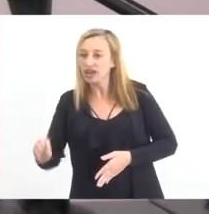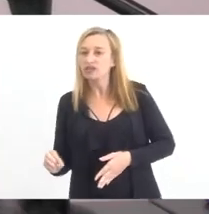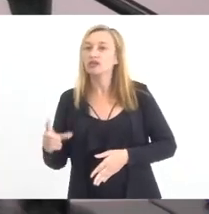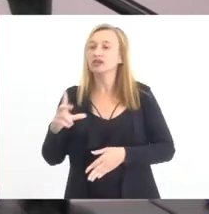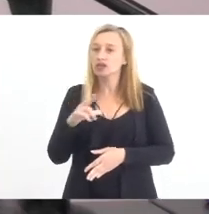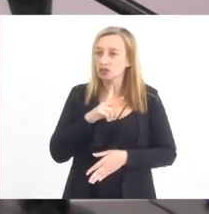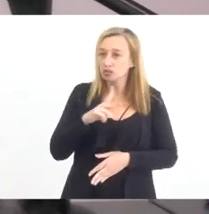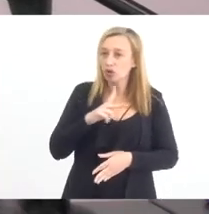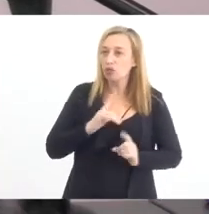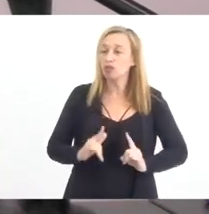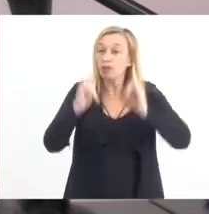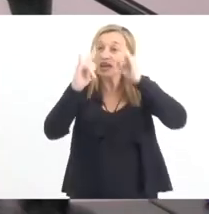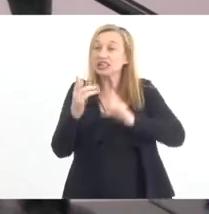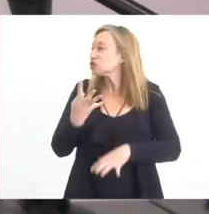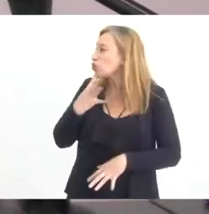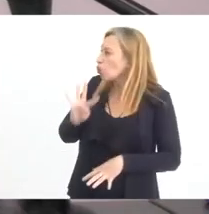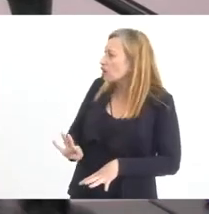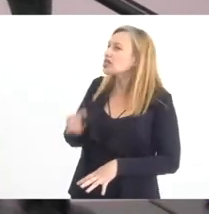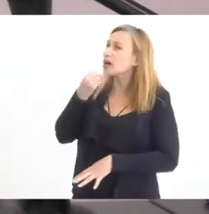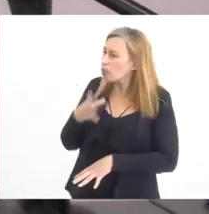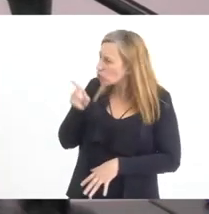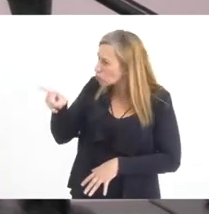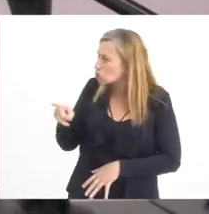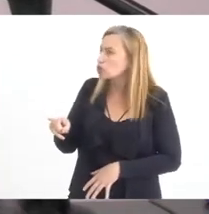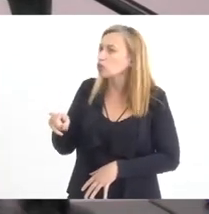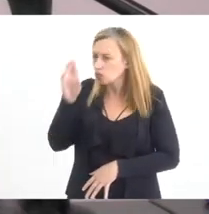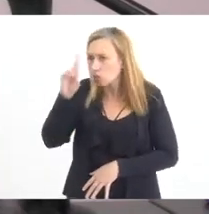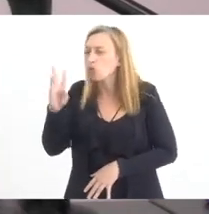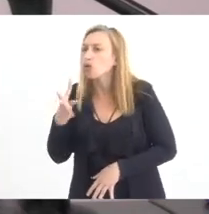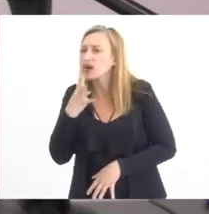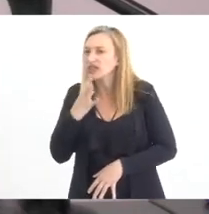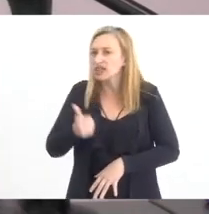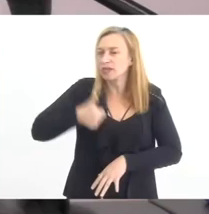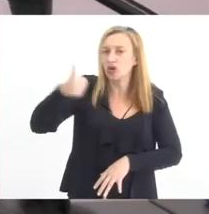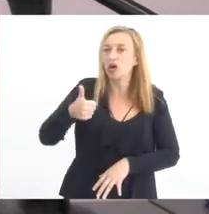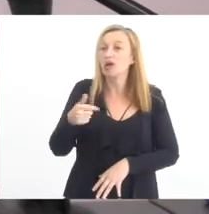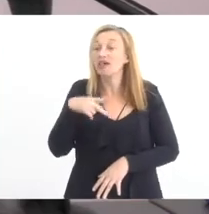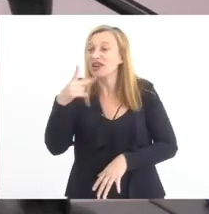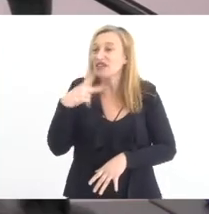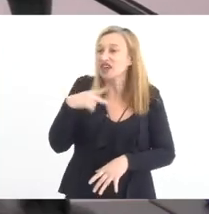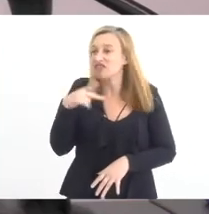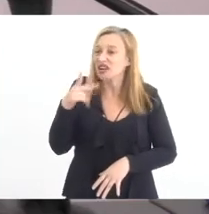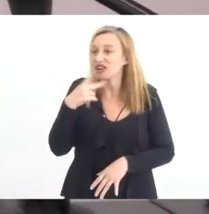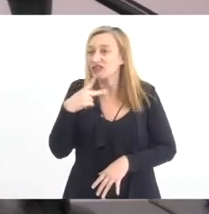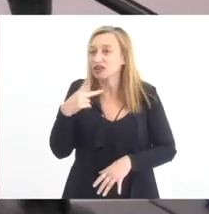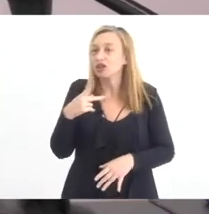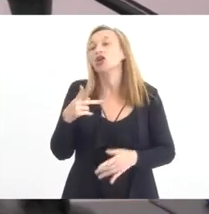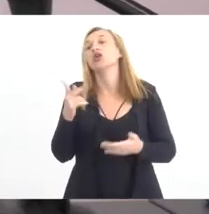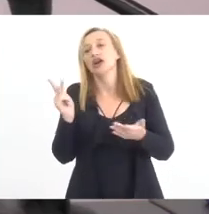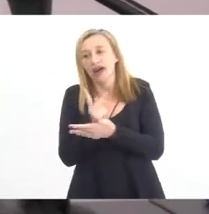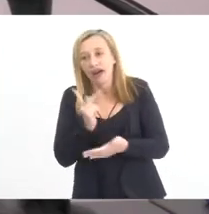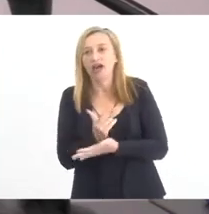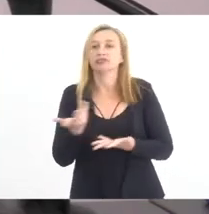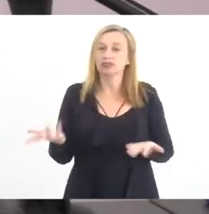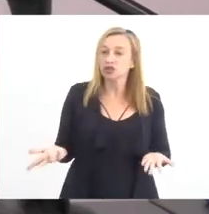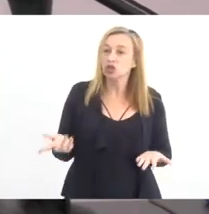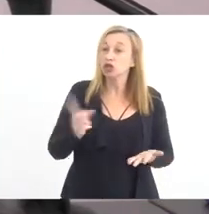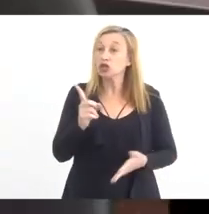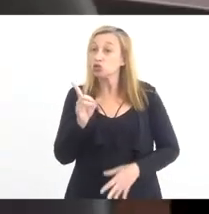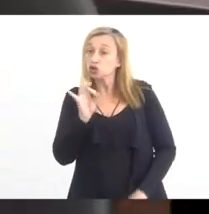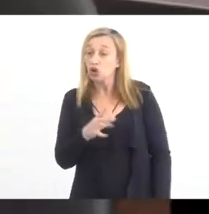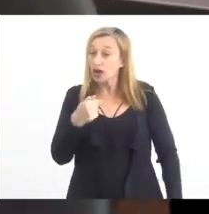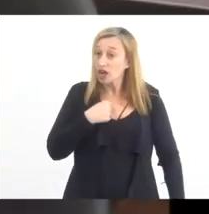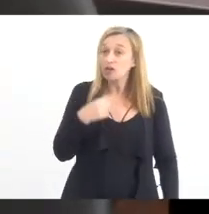própria. Se o senhor não tem conhecimento, é bom que o senhor tenha conhecimento. O senhor não despejar palavras que estão totalmente equivocadas. Não só eu,